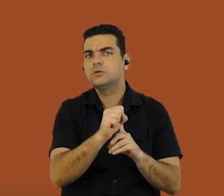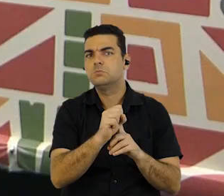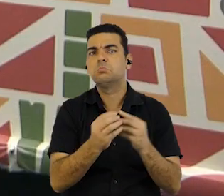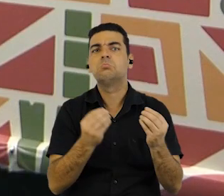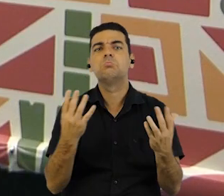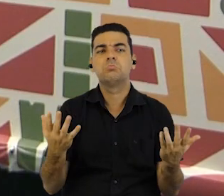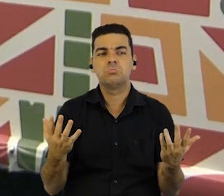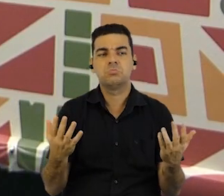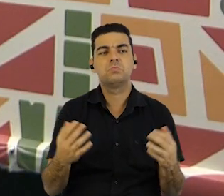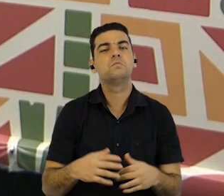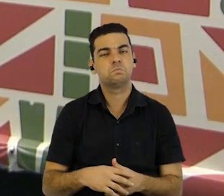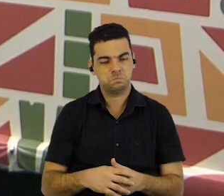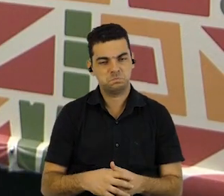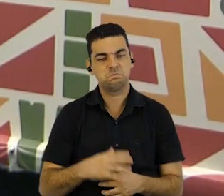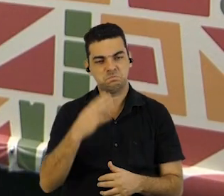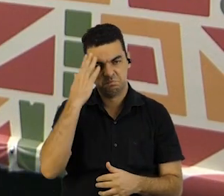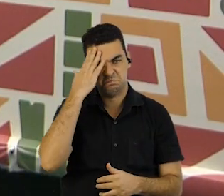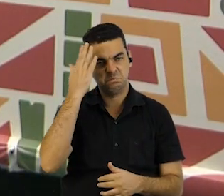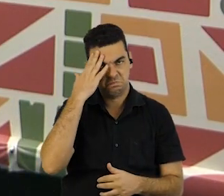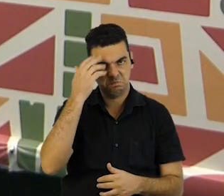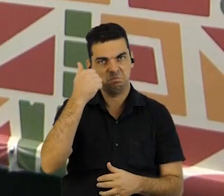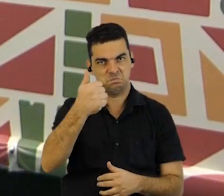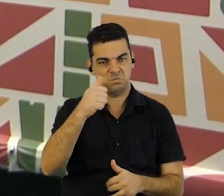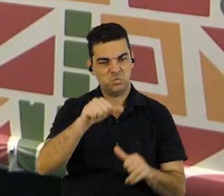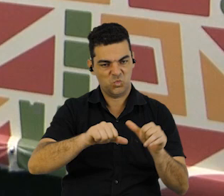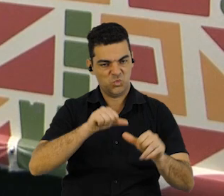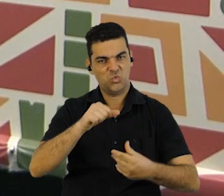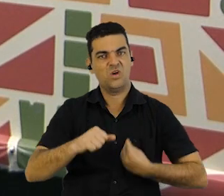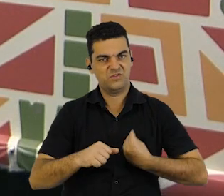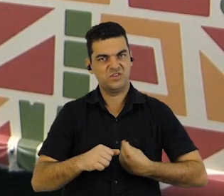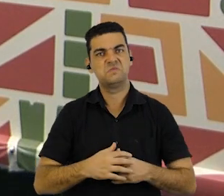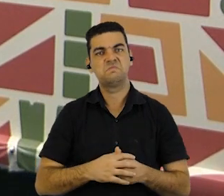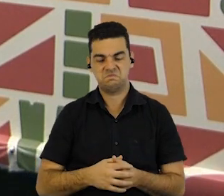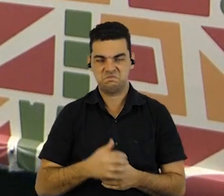mundo. Uma transformação, né? De vida.